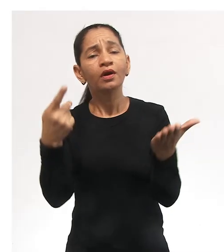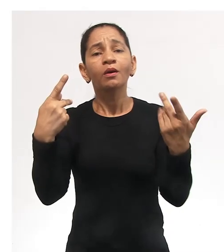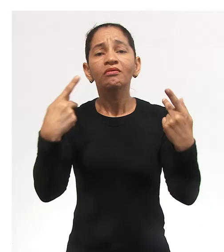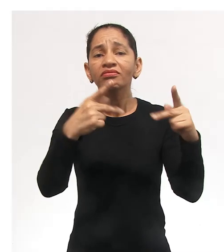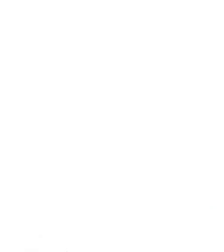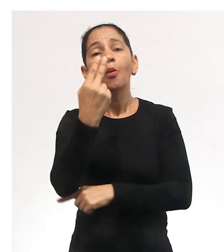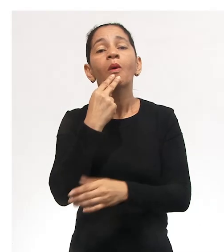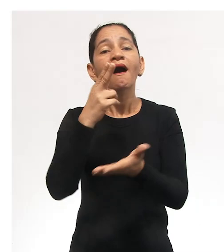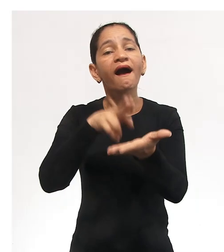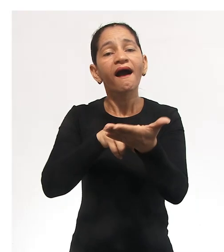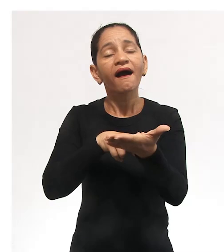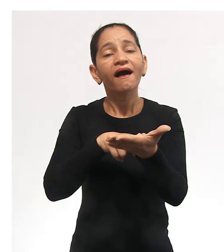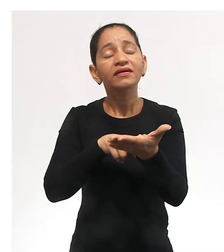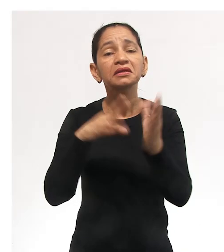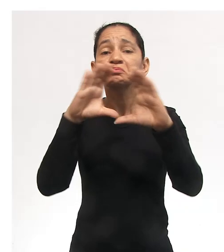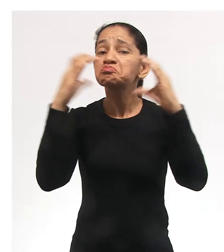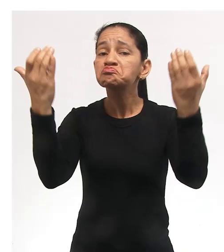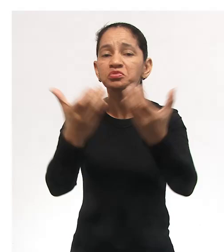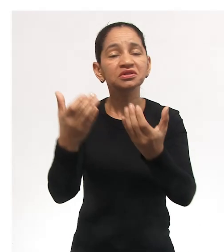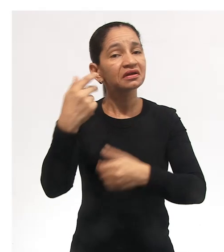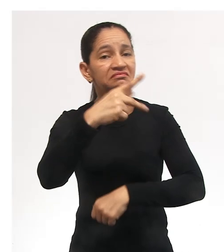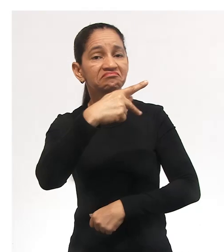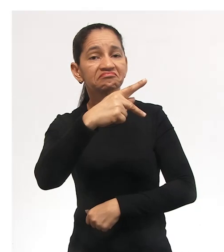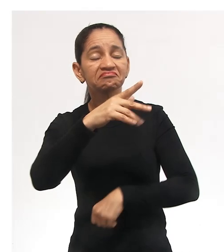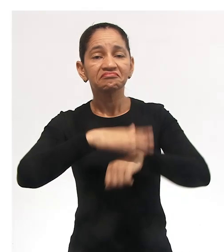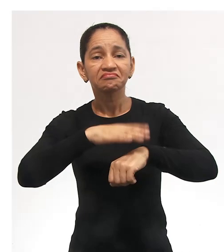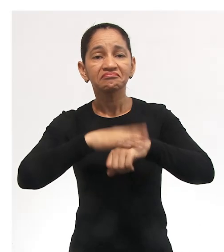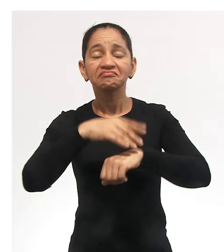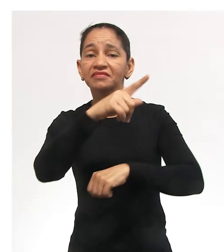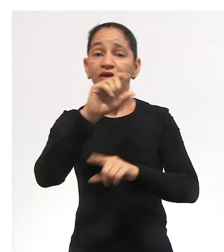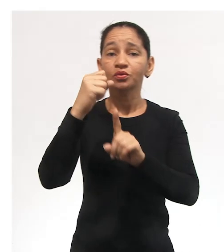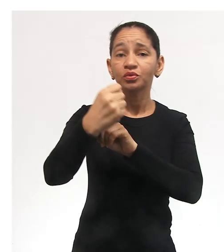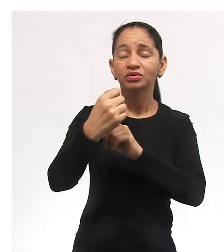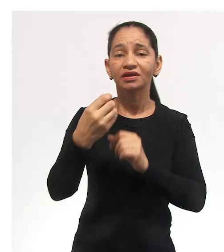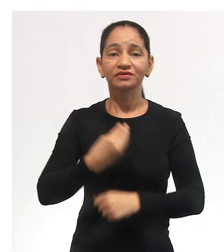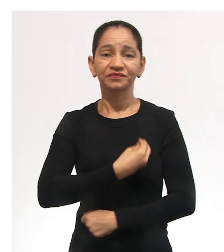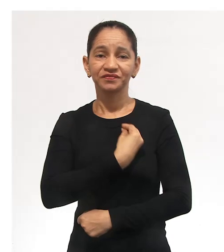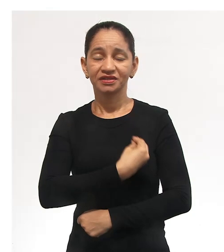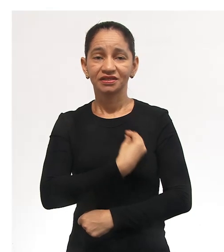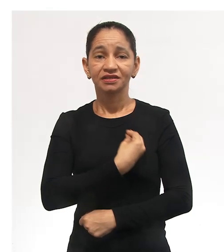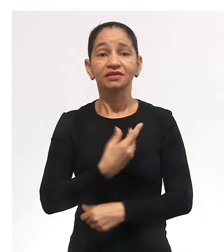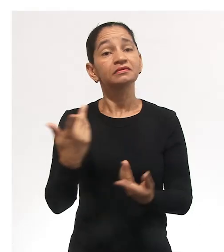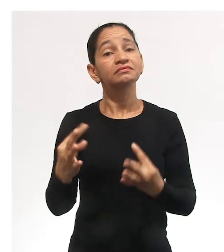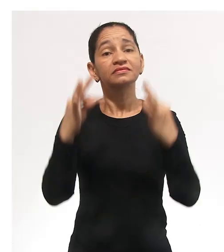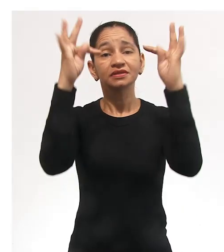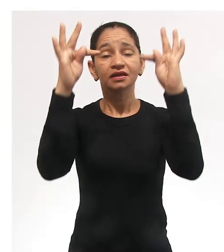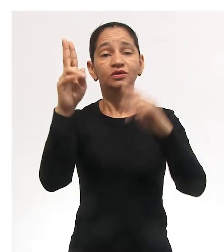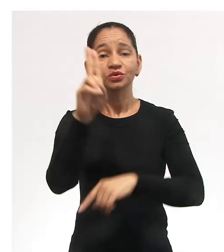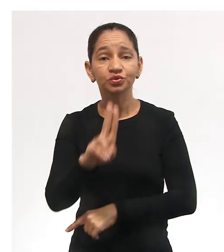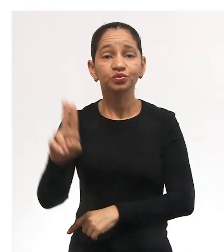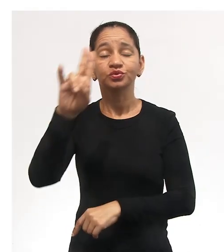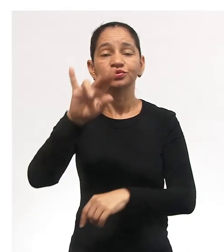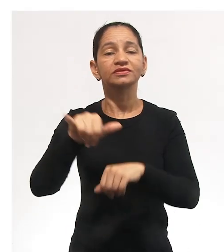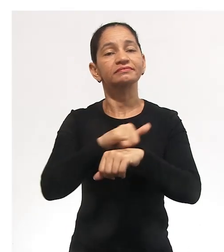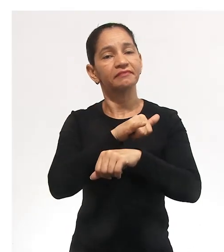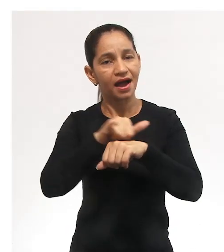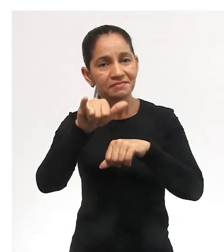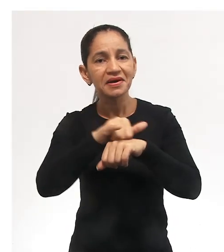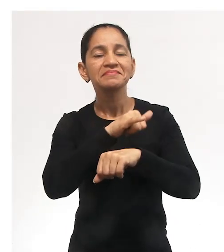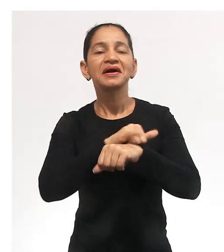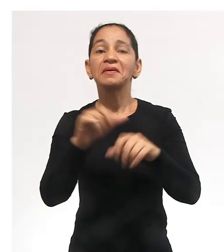ou escrever uma carta para alguém da comunidade, pode ser até um bilhete. Tecnologias digitais,